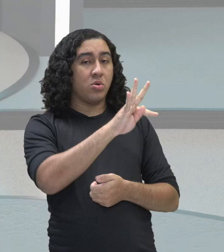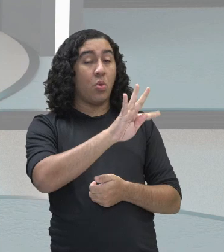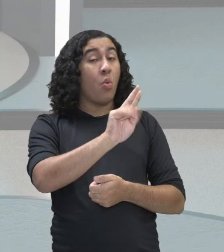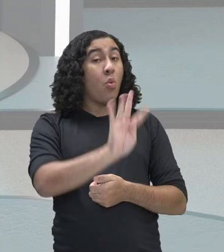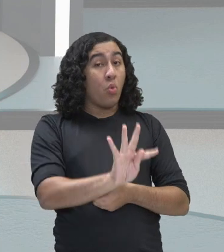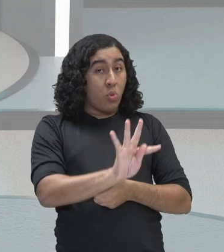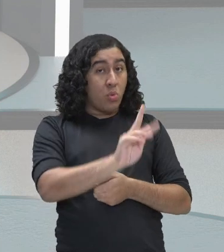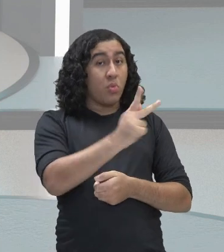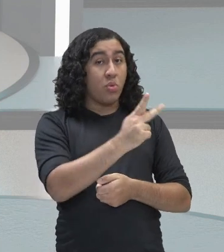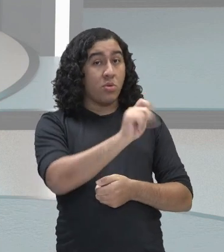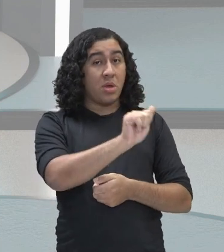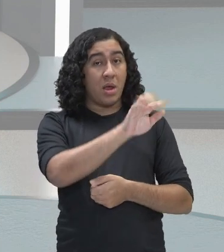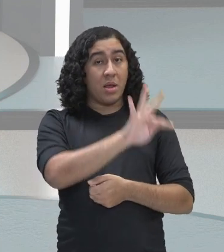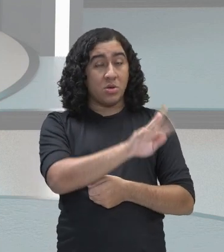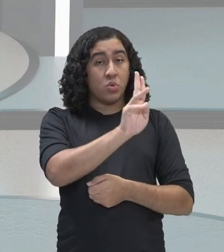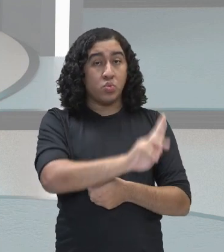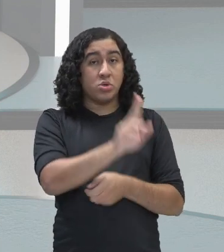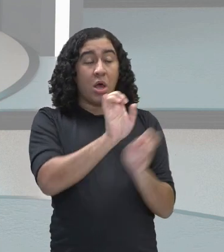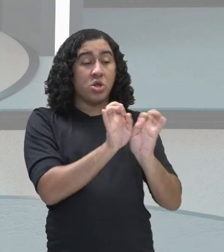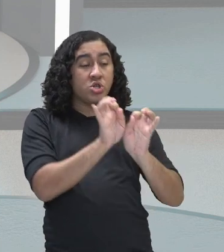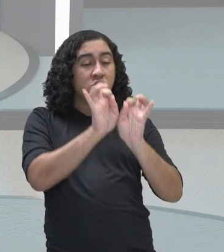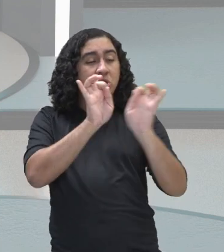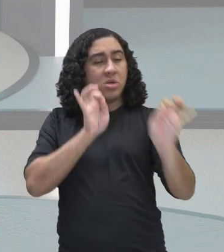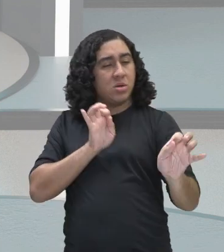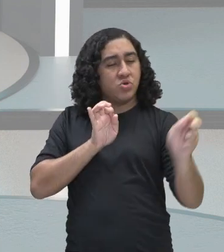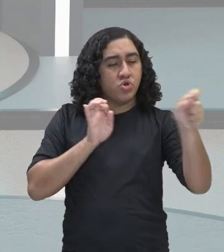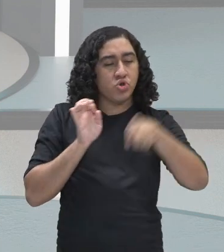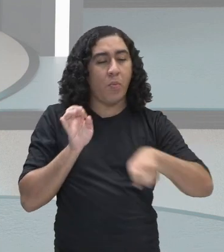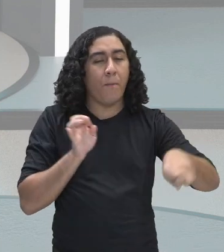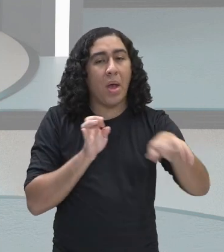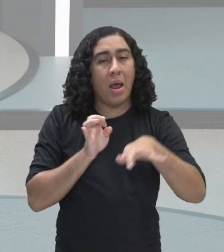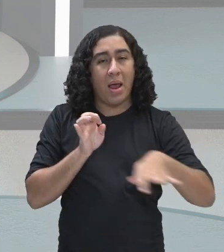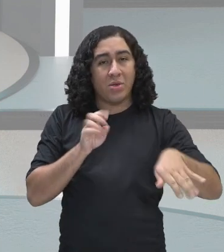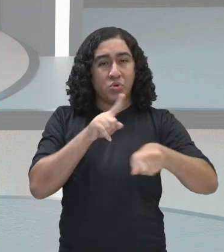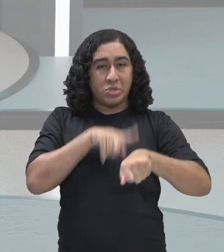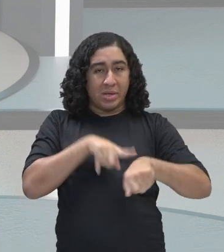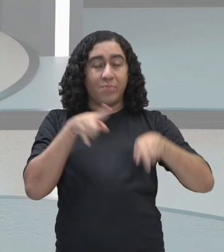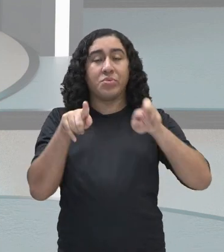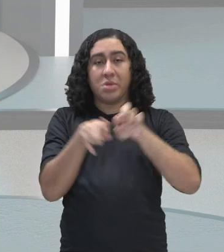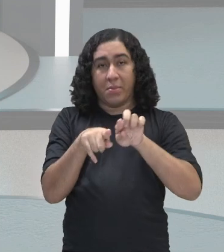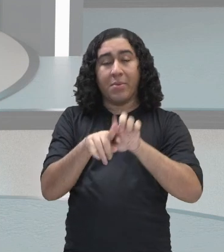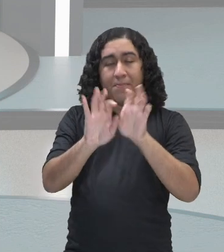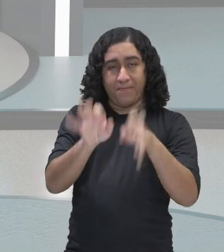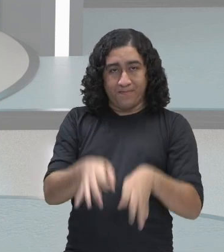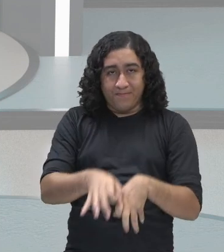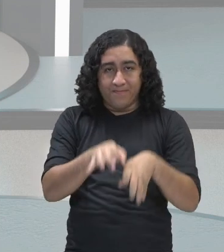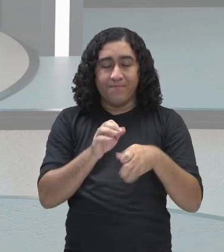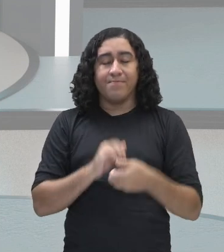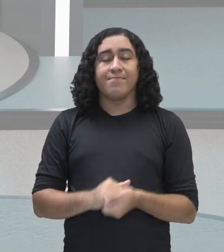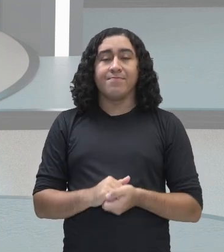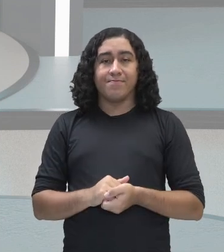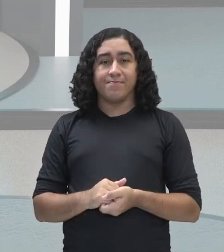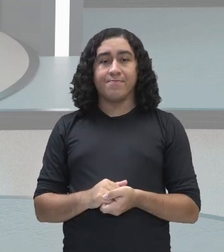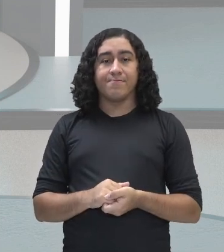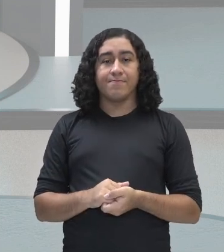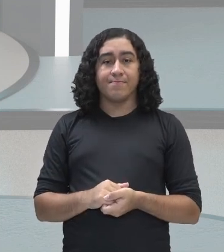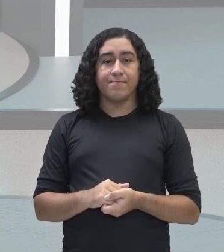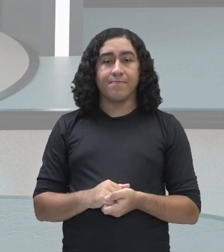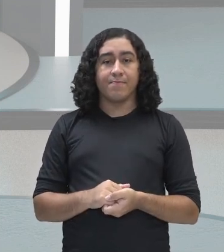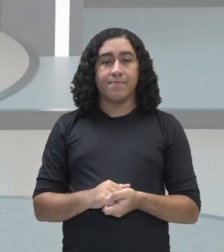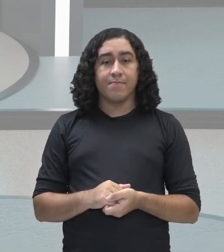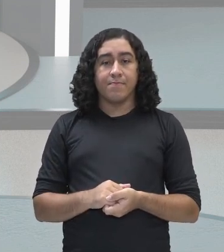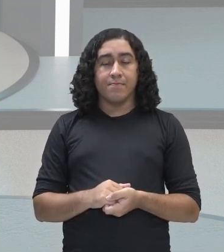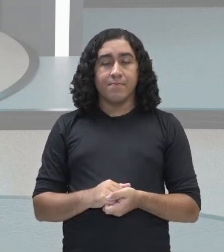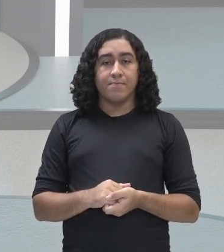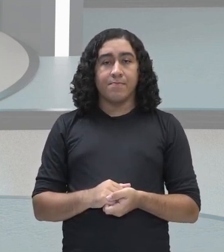para apontar algo, para demonstrar algo distante, tanto no tempo quanto mesmo na distância, tá? Então, um